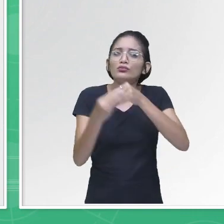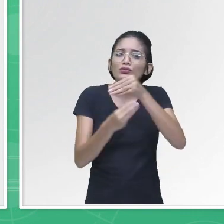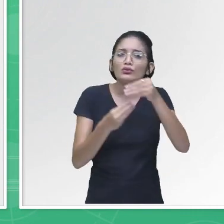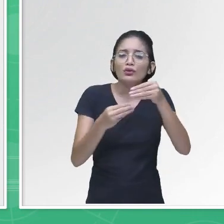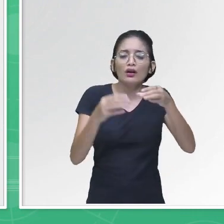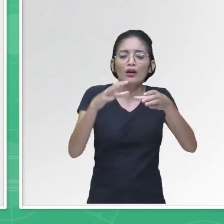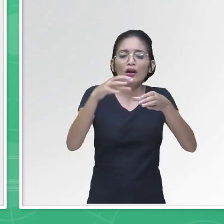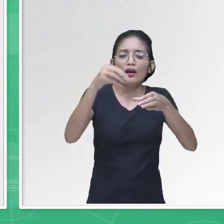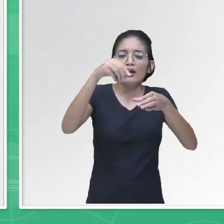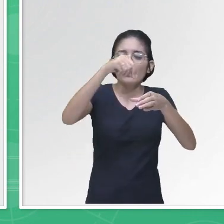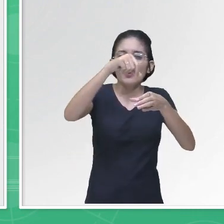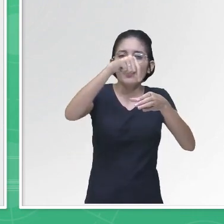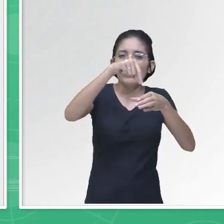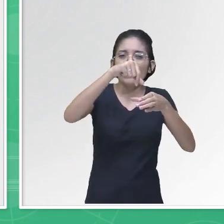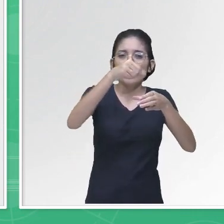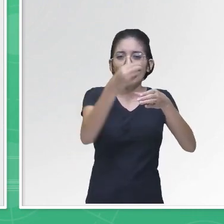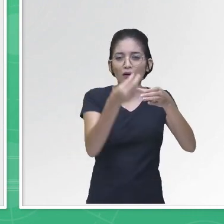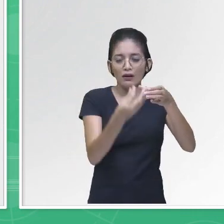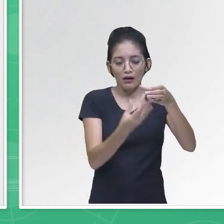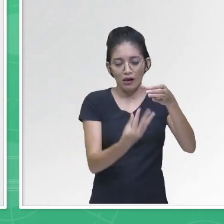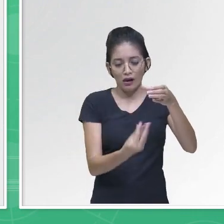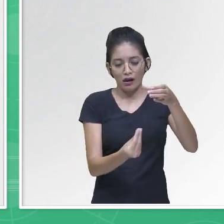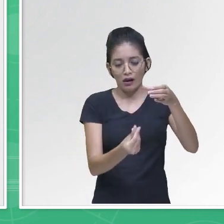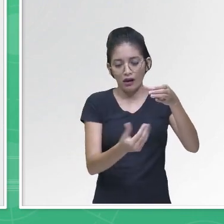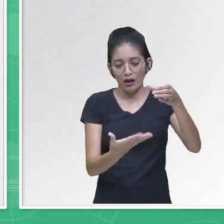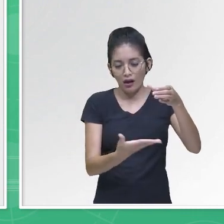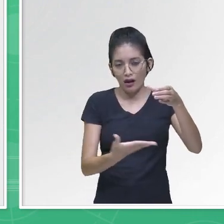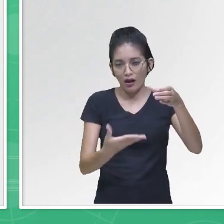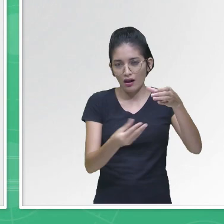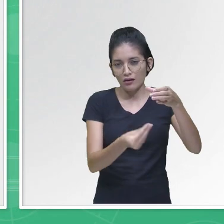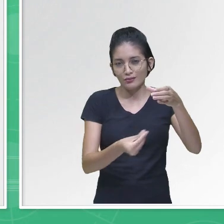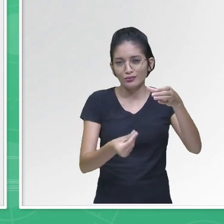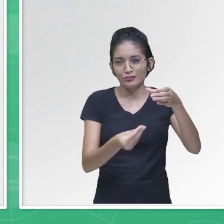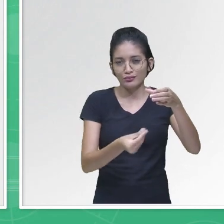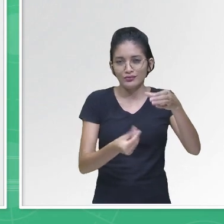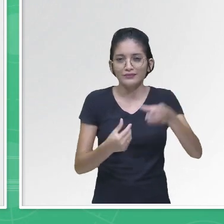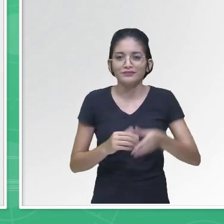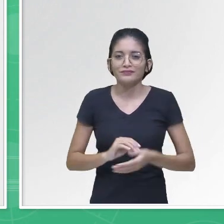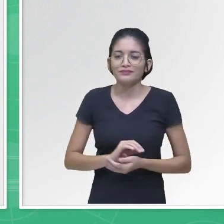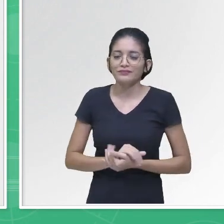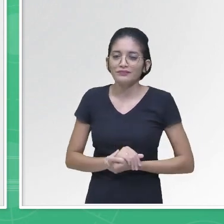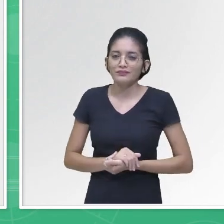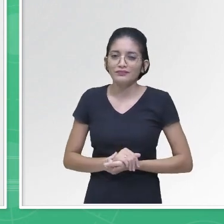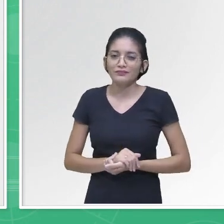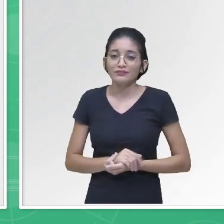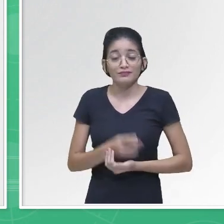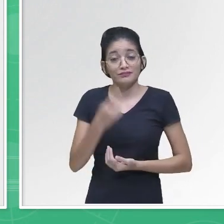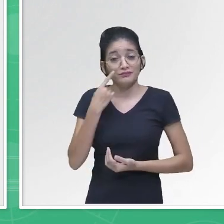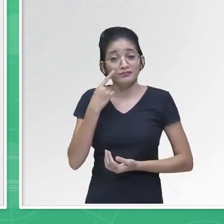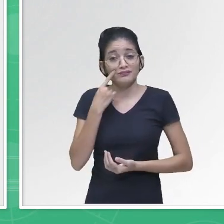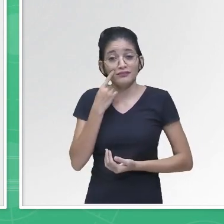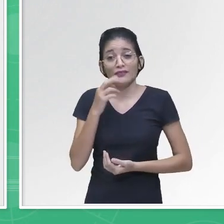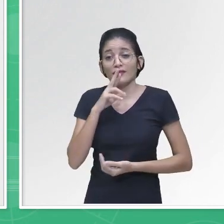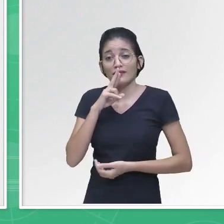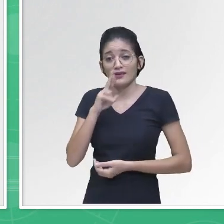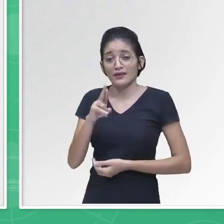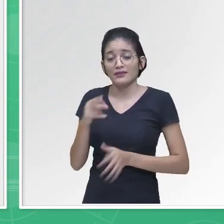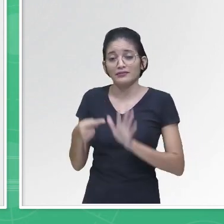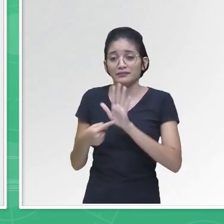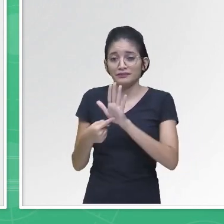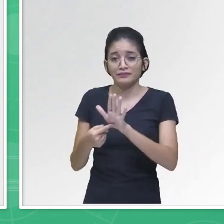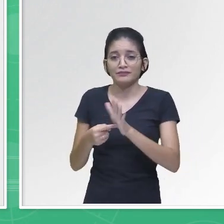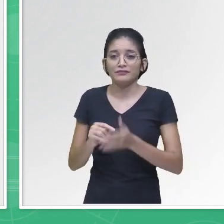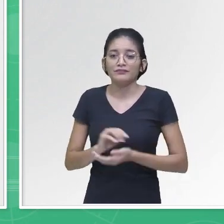fundo. Olha que legal, né? Que interessante, tá? Então, vamos lá para o gabarito, por favor, para mostrar para